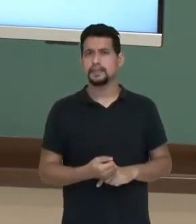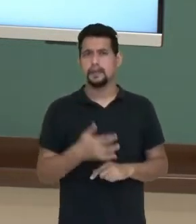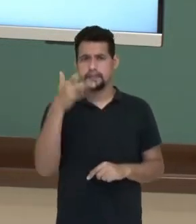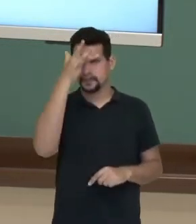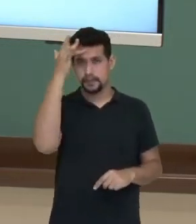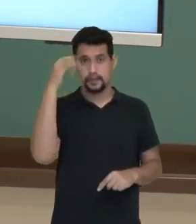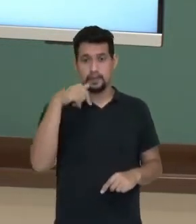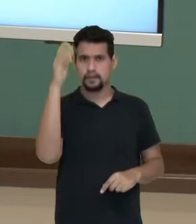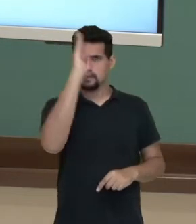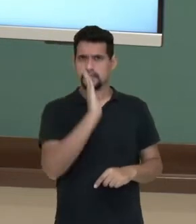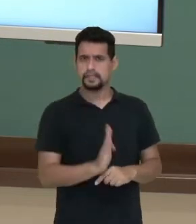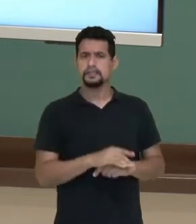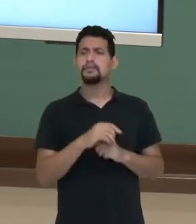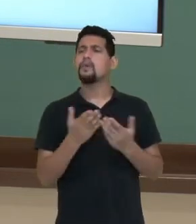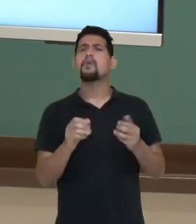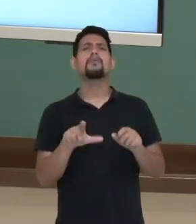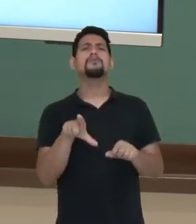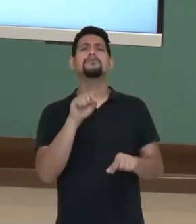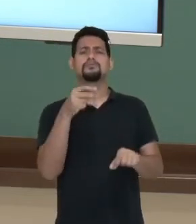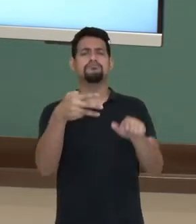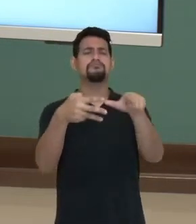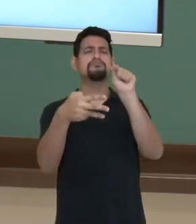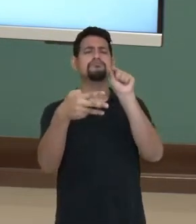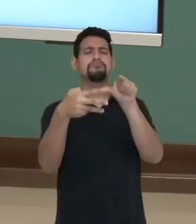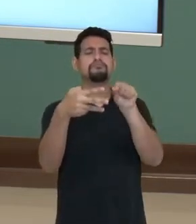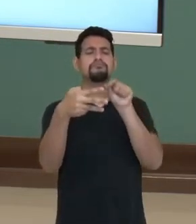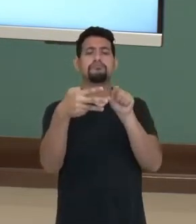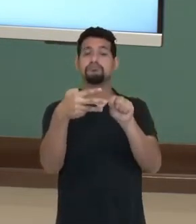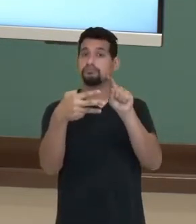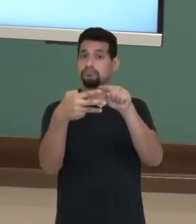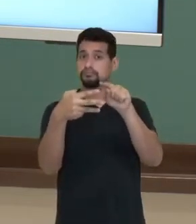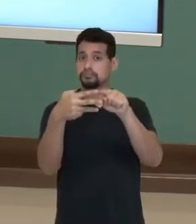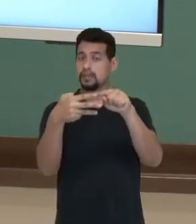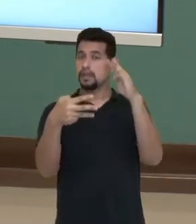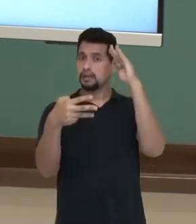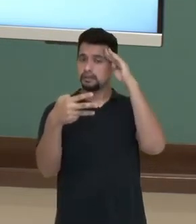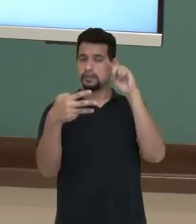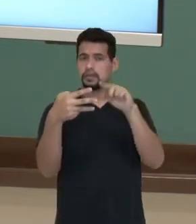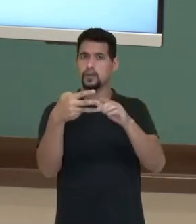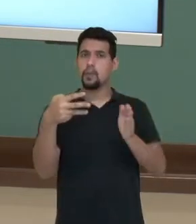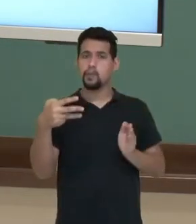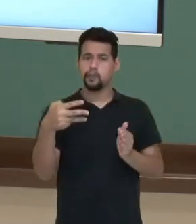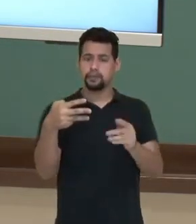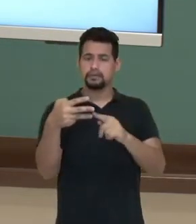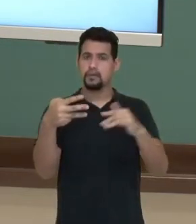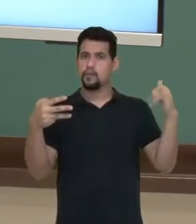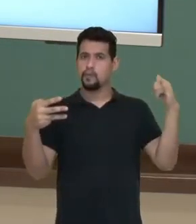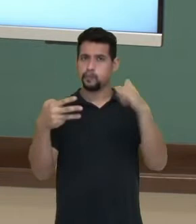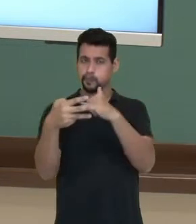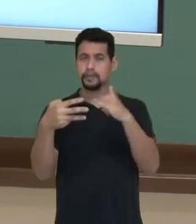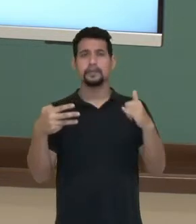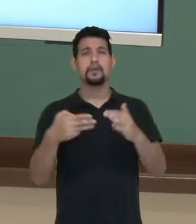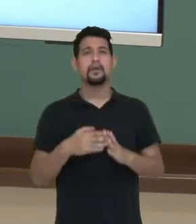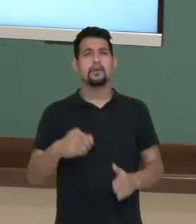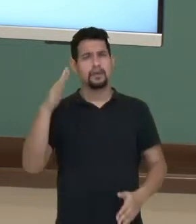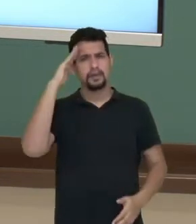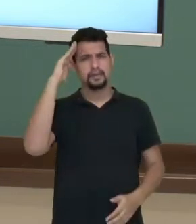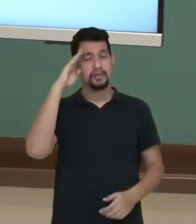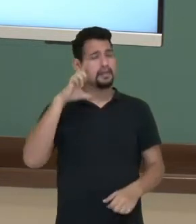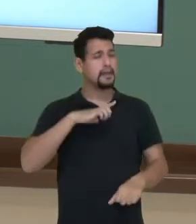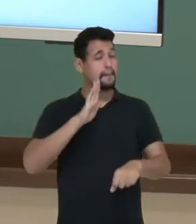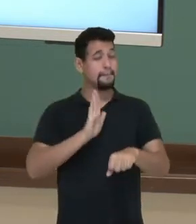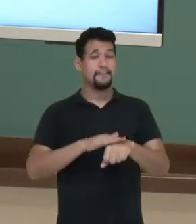ele pode escolher em qual das três armas ele pretende se apresentar, sendo que o Exército Brasileiro possui o maior